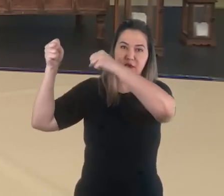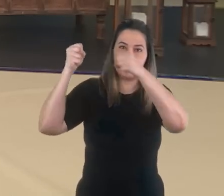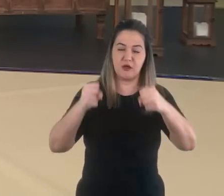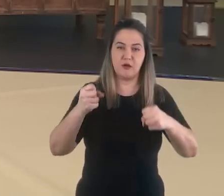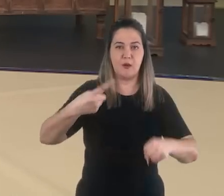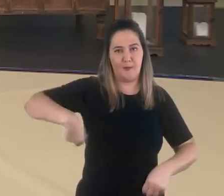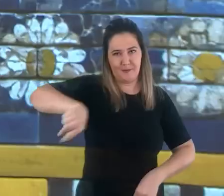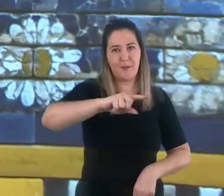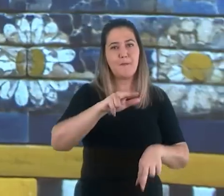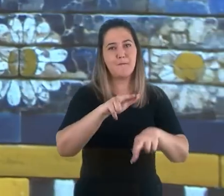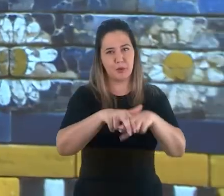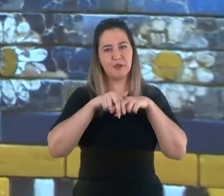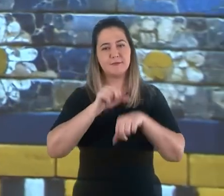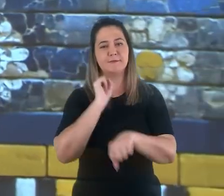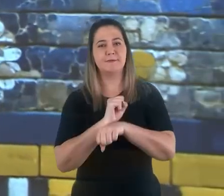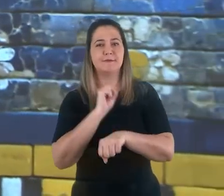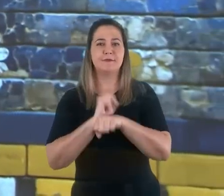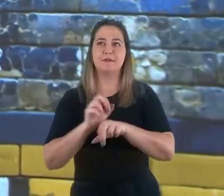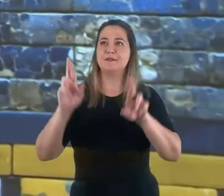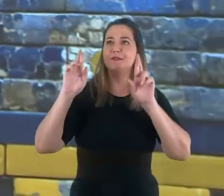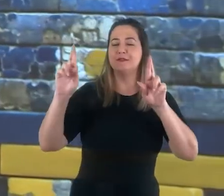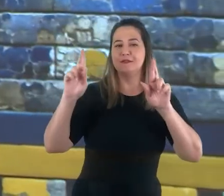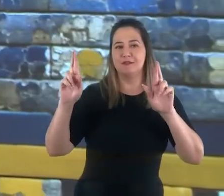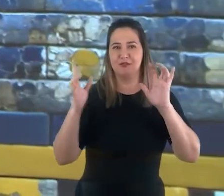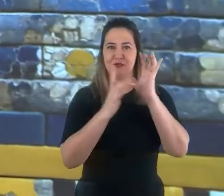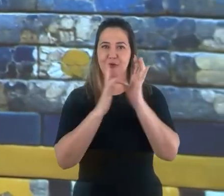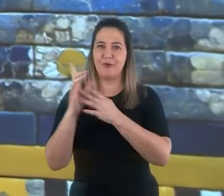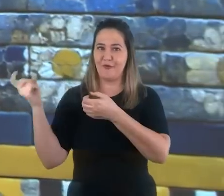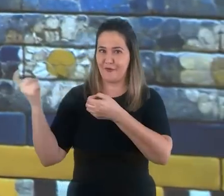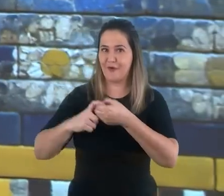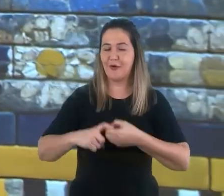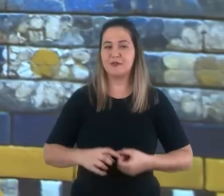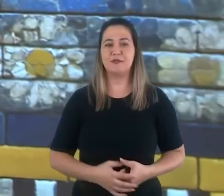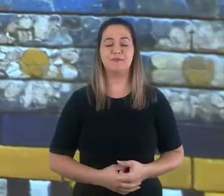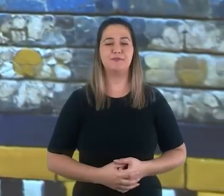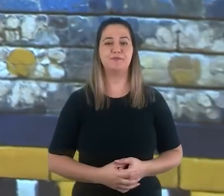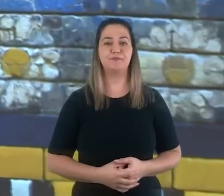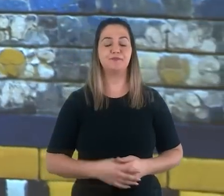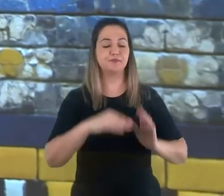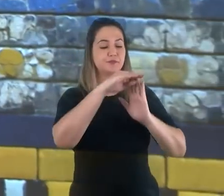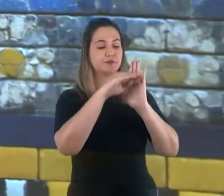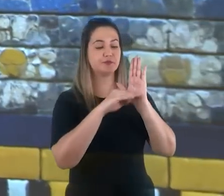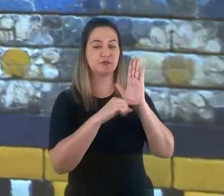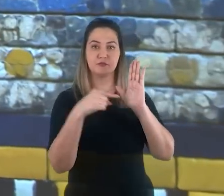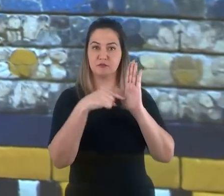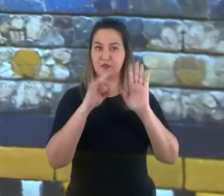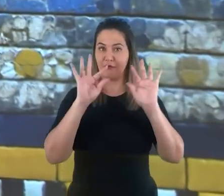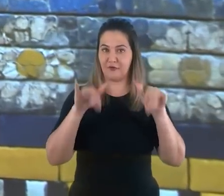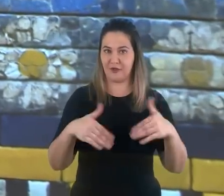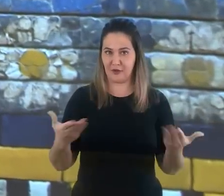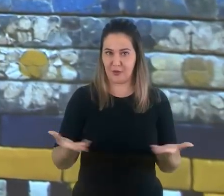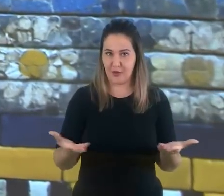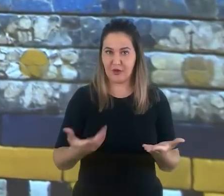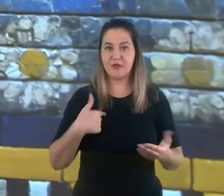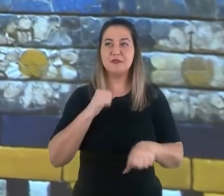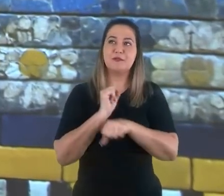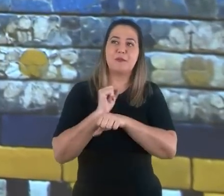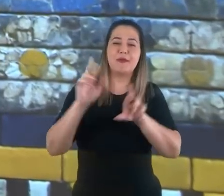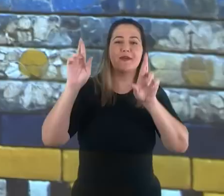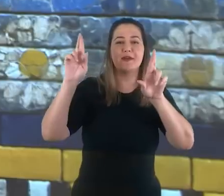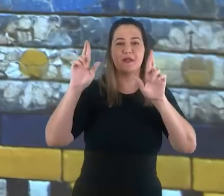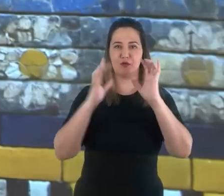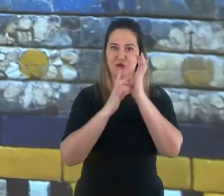Senhor. Bem, o programa Evidências de hoje fica por aqui, à espera da volta de Cristo e chamando a todos para